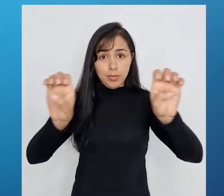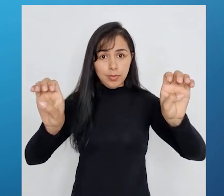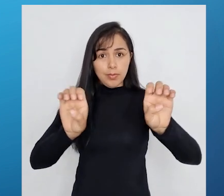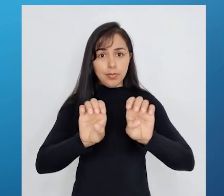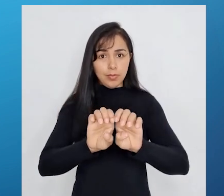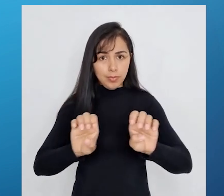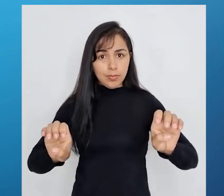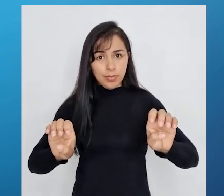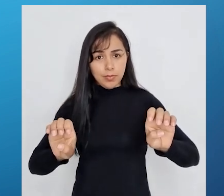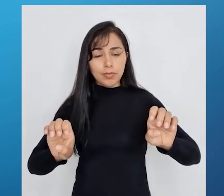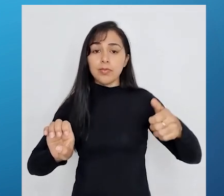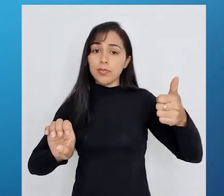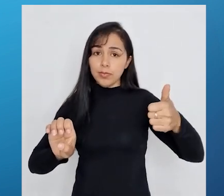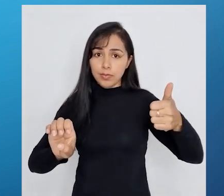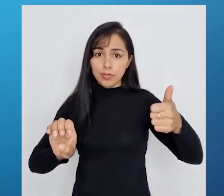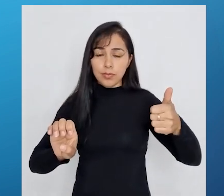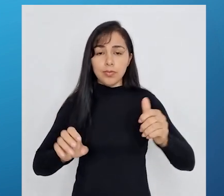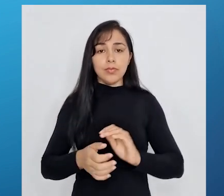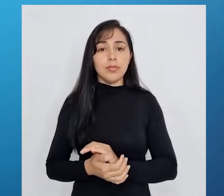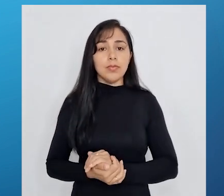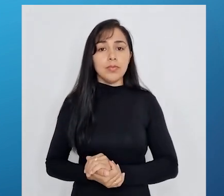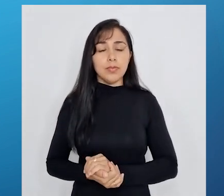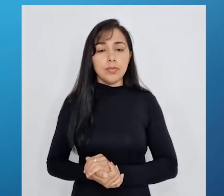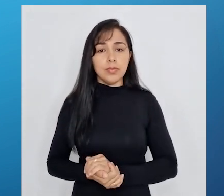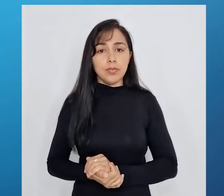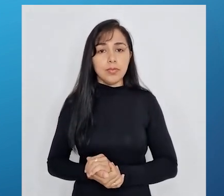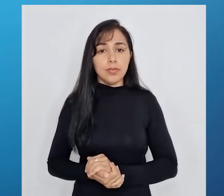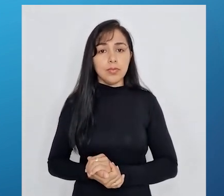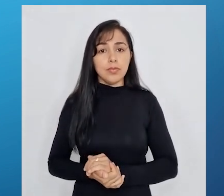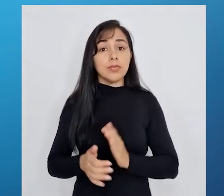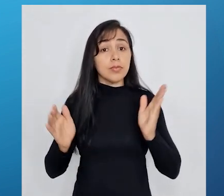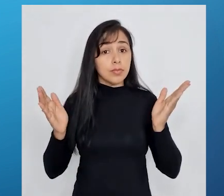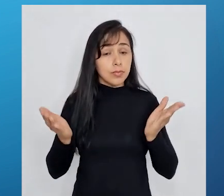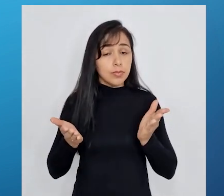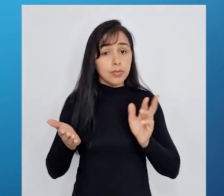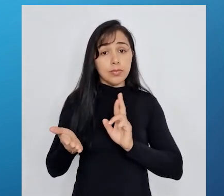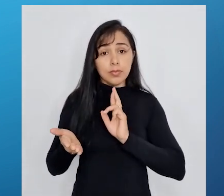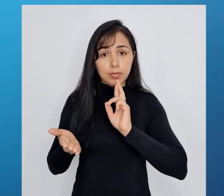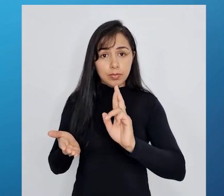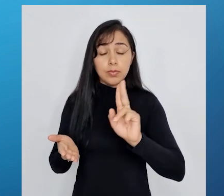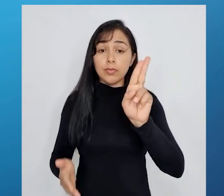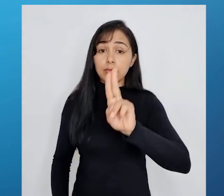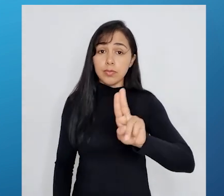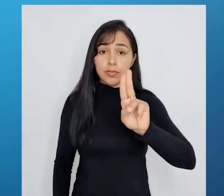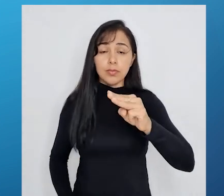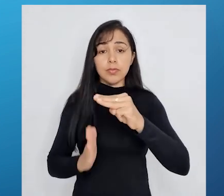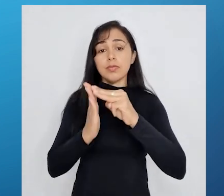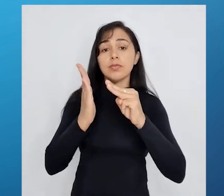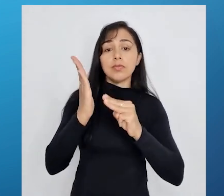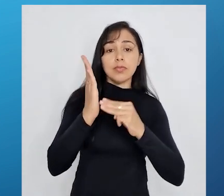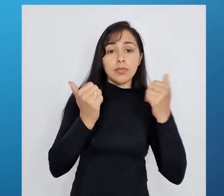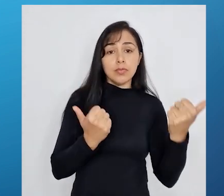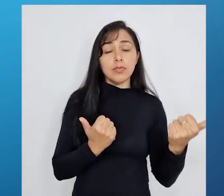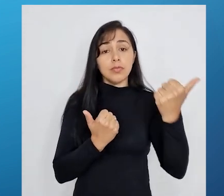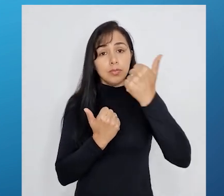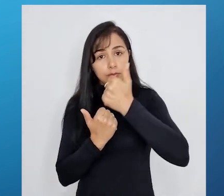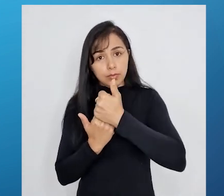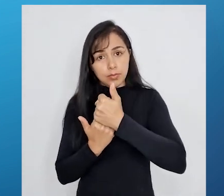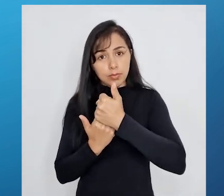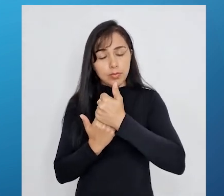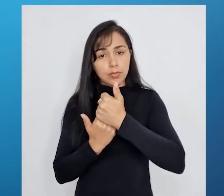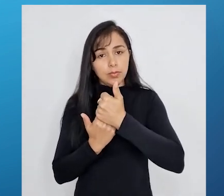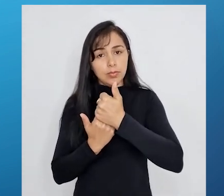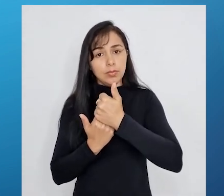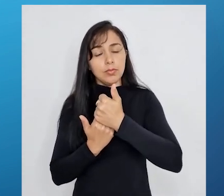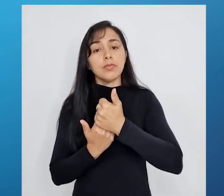incógnitas. E aqui a gente vai agora resolver esse sistema utilizando o método da substituição.